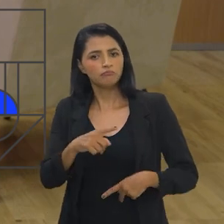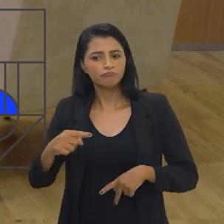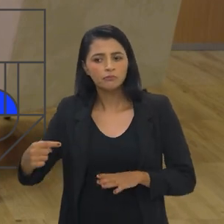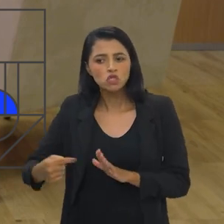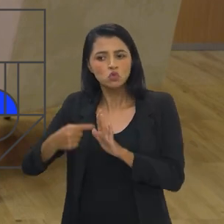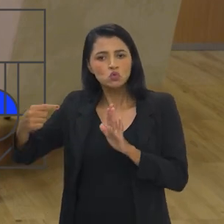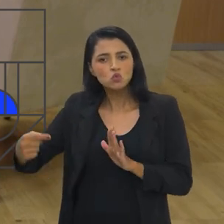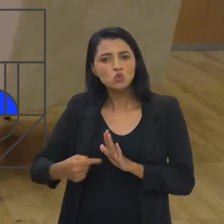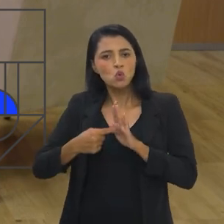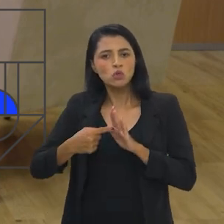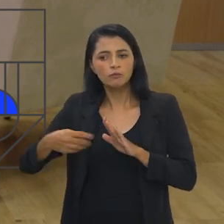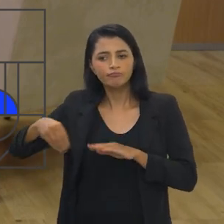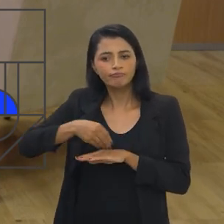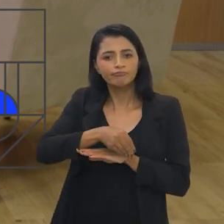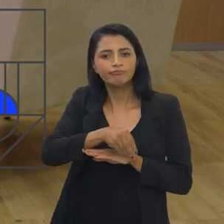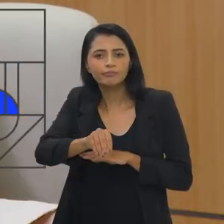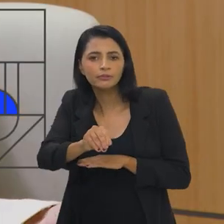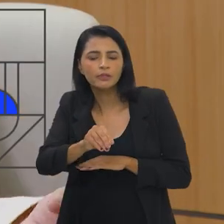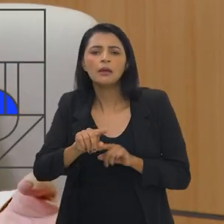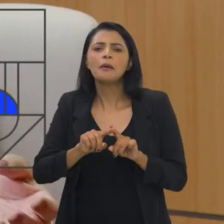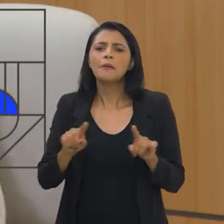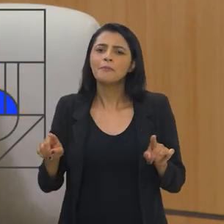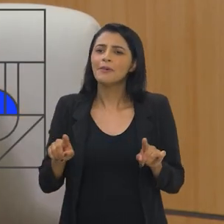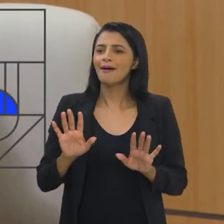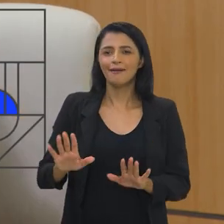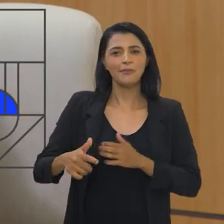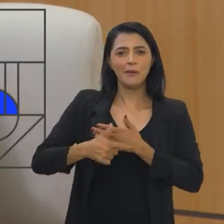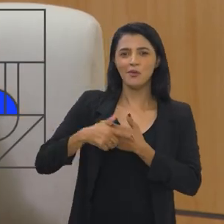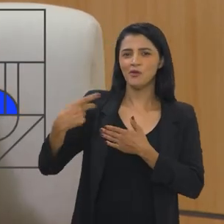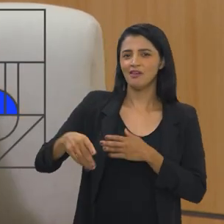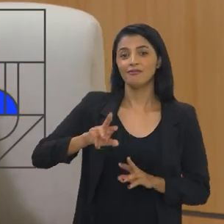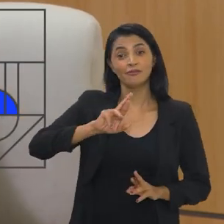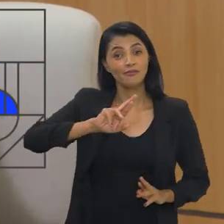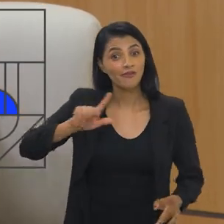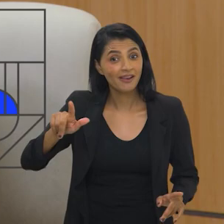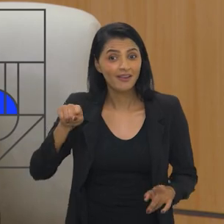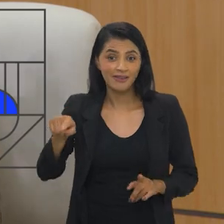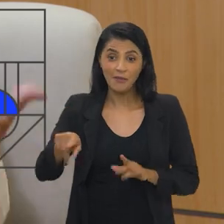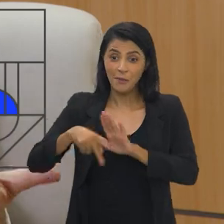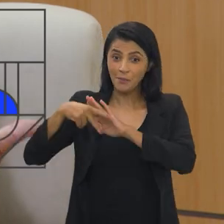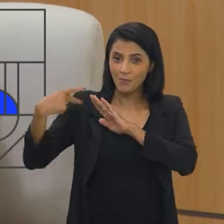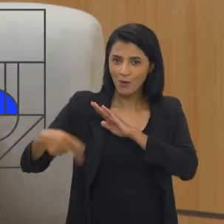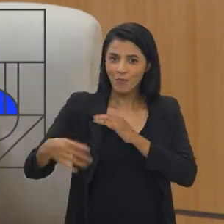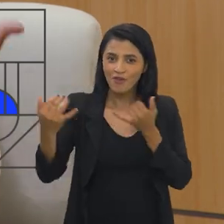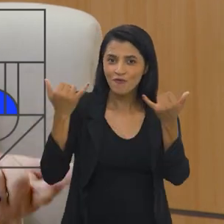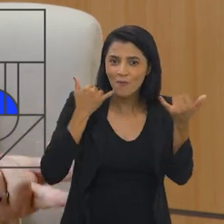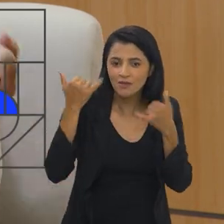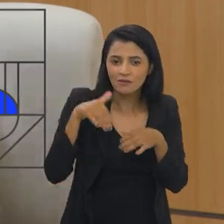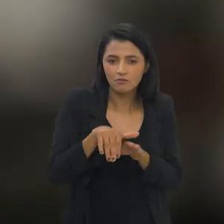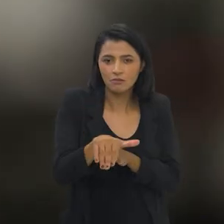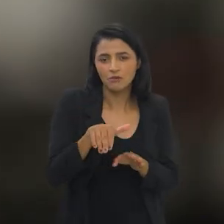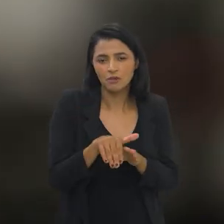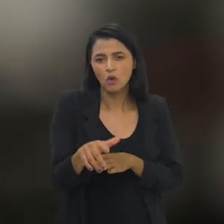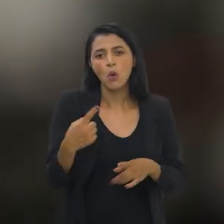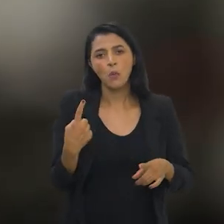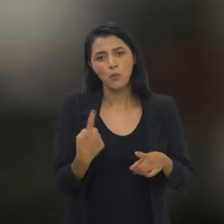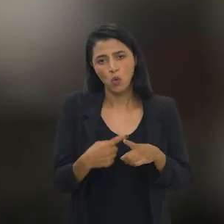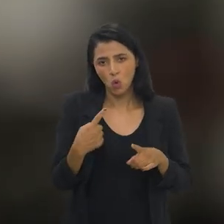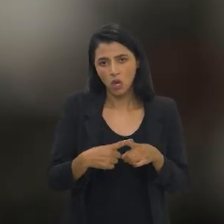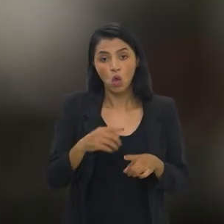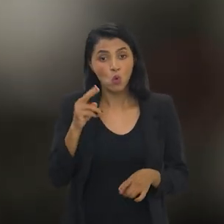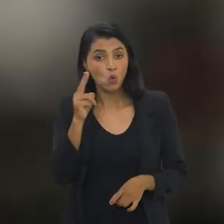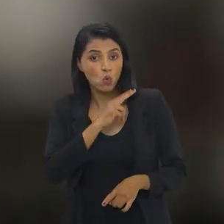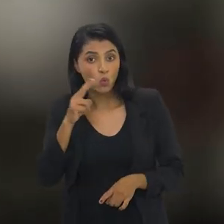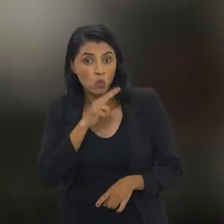humanos e ouvidoria para receber denúncia encaminhar né o 180 não tem essa função é de dar informação é de orientação